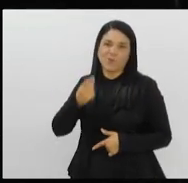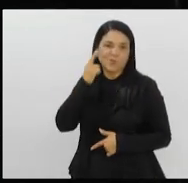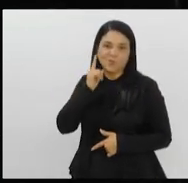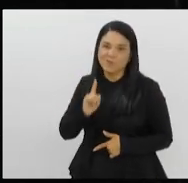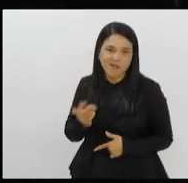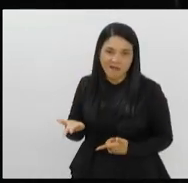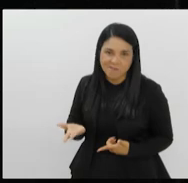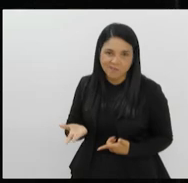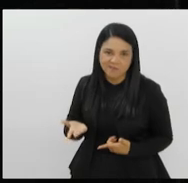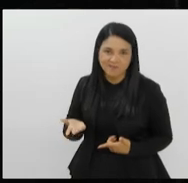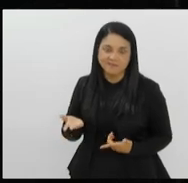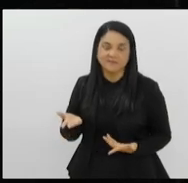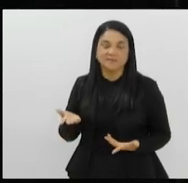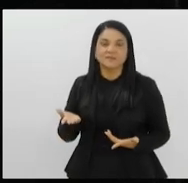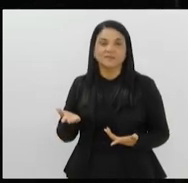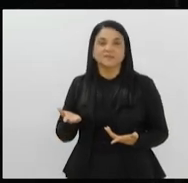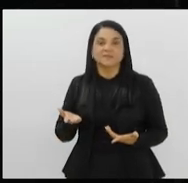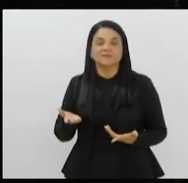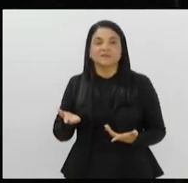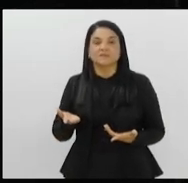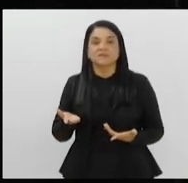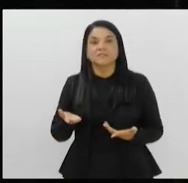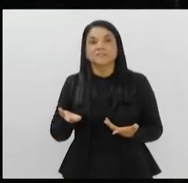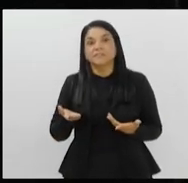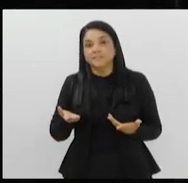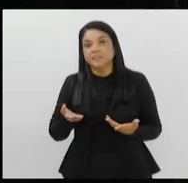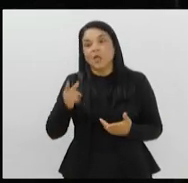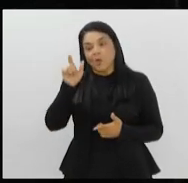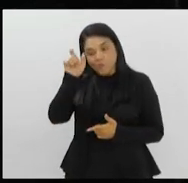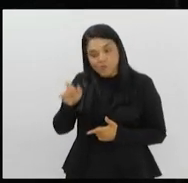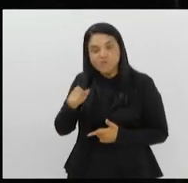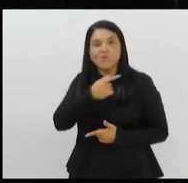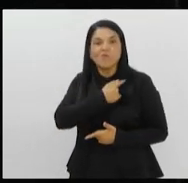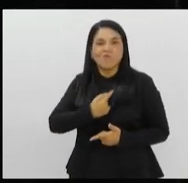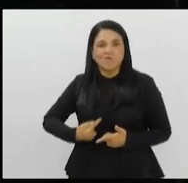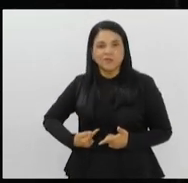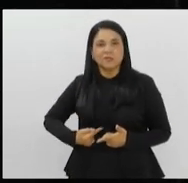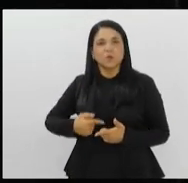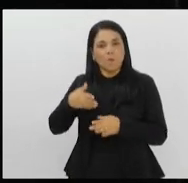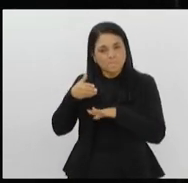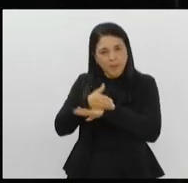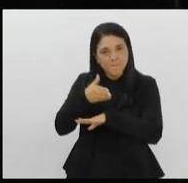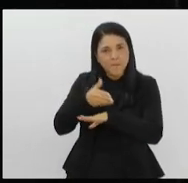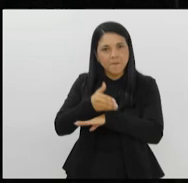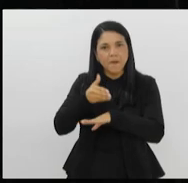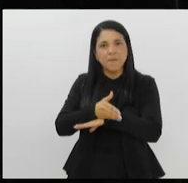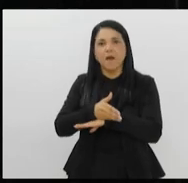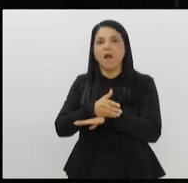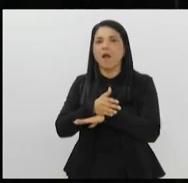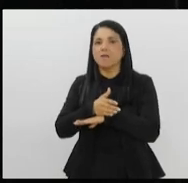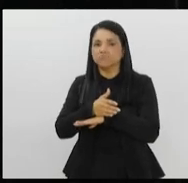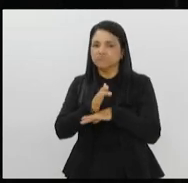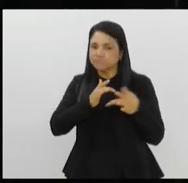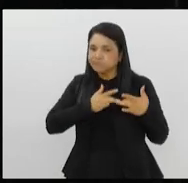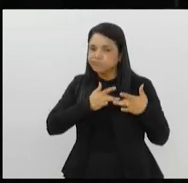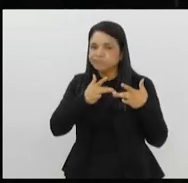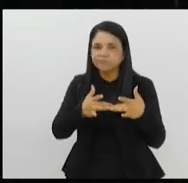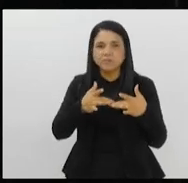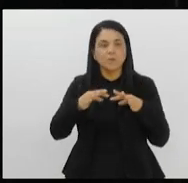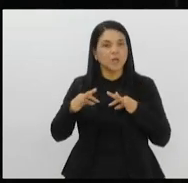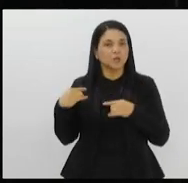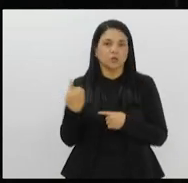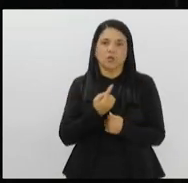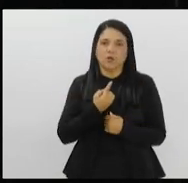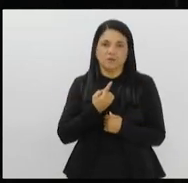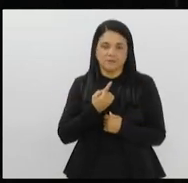governador. Mas, né, que é um governador sempre muito presente e disponível para todos